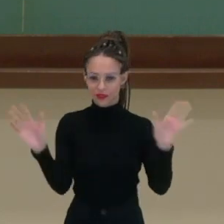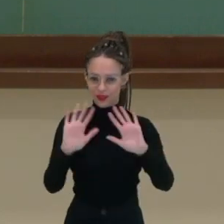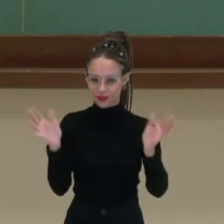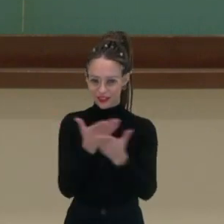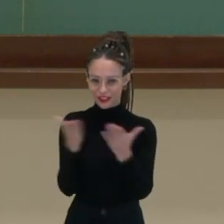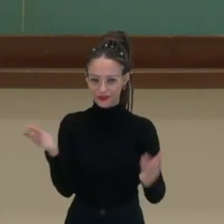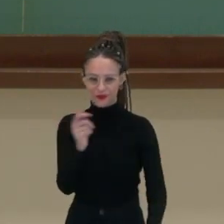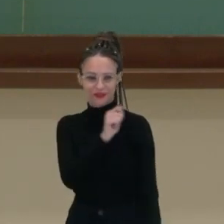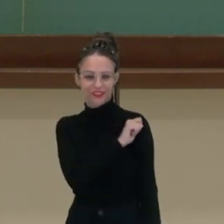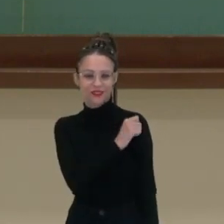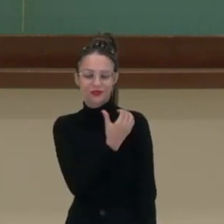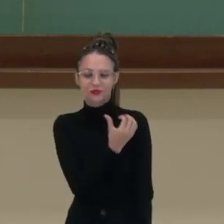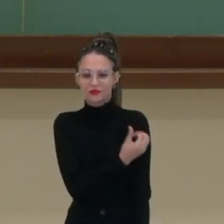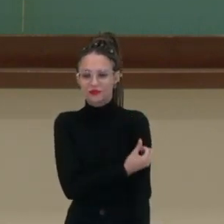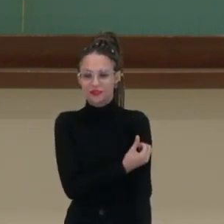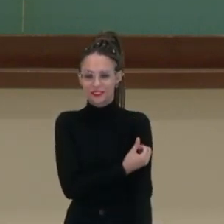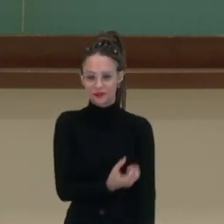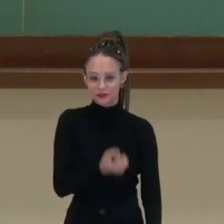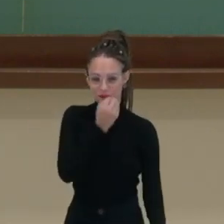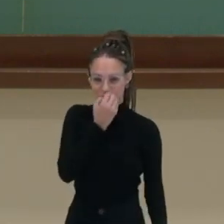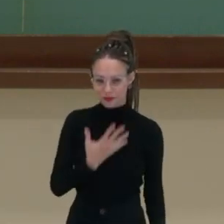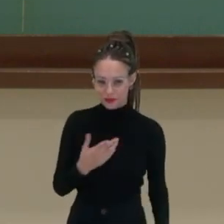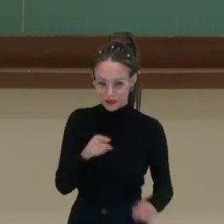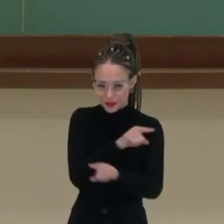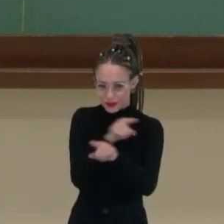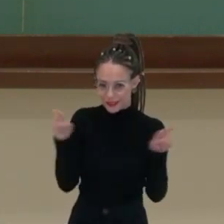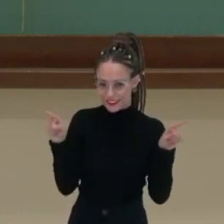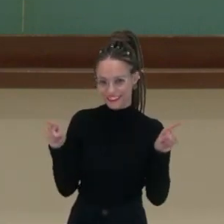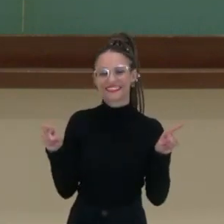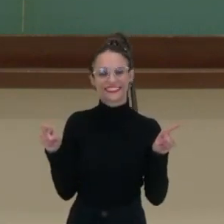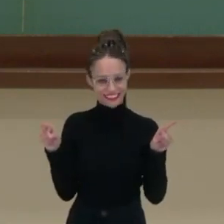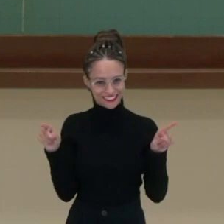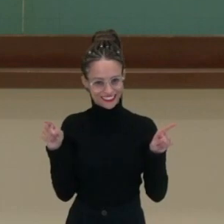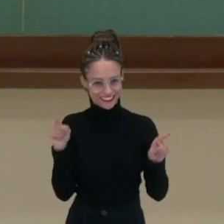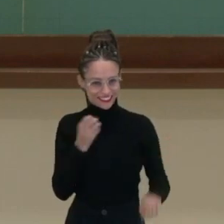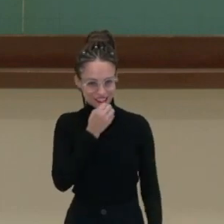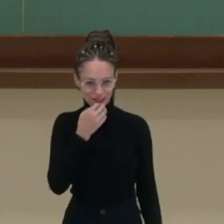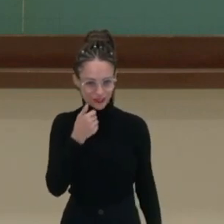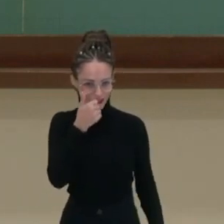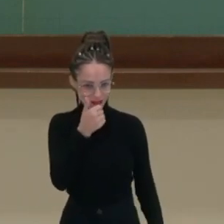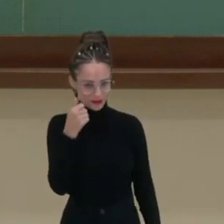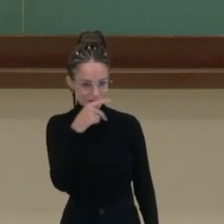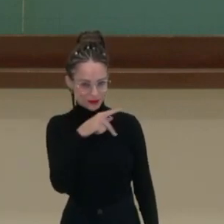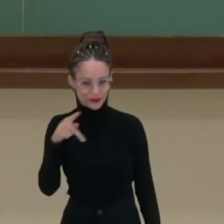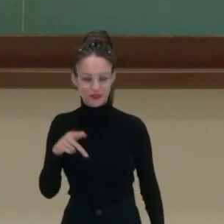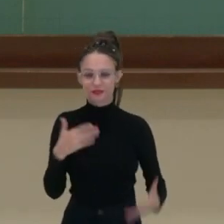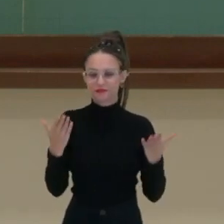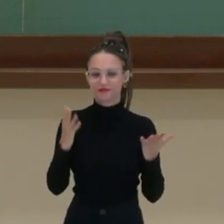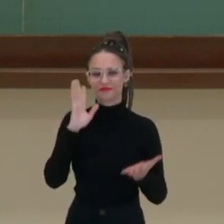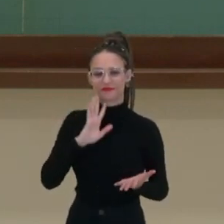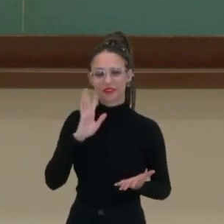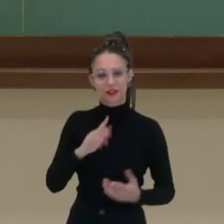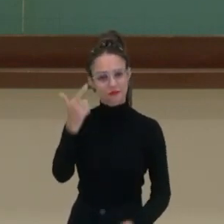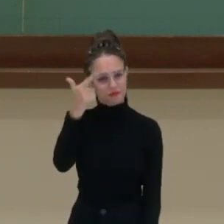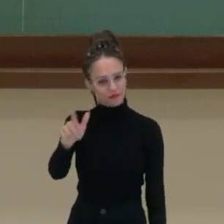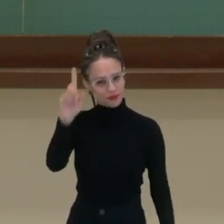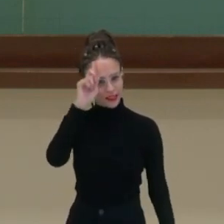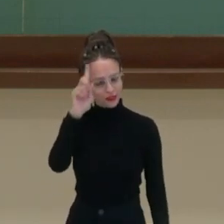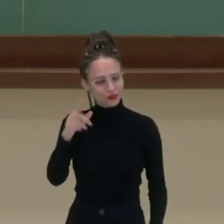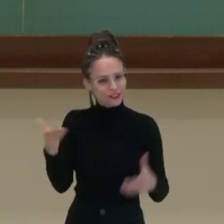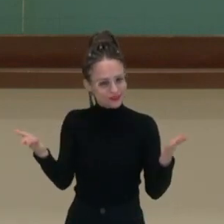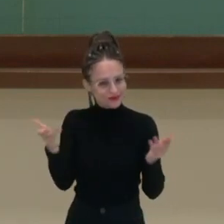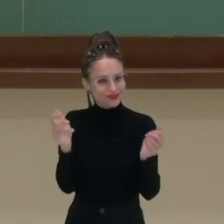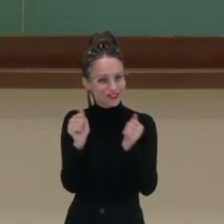Olá, alunos do sexto ano, tudo bem com vocês? Tudo bem, professor? Mas que legal, mais um dia aí